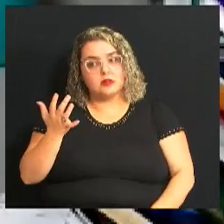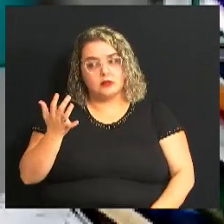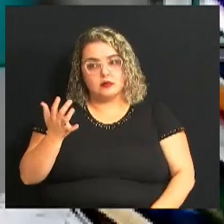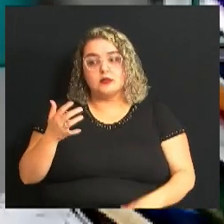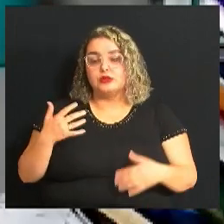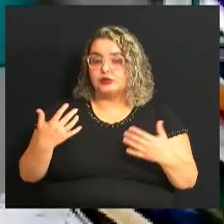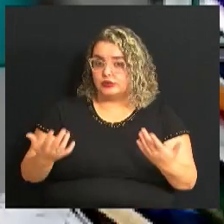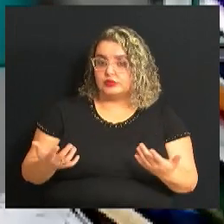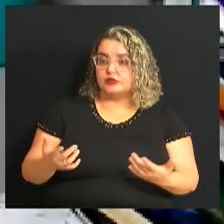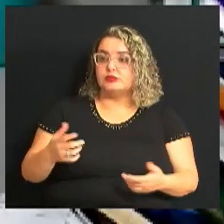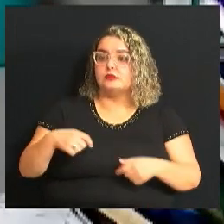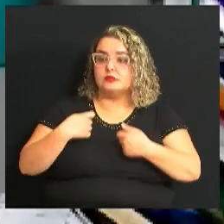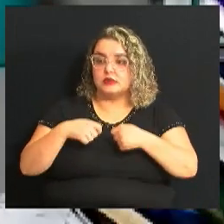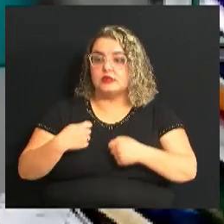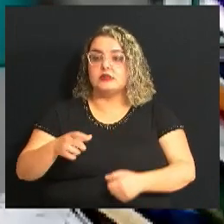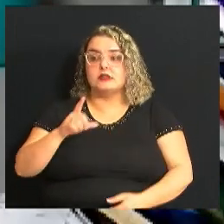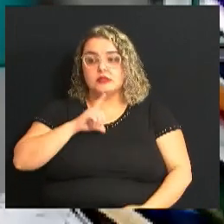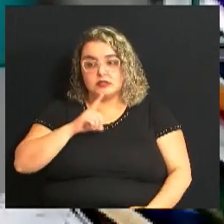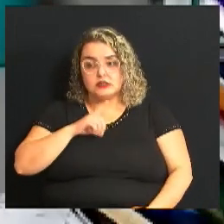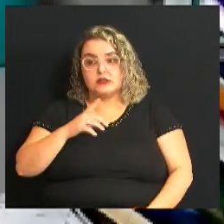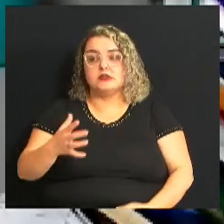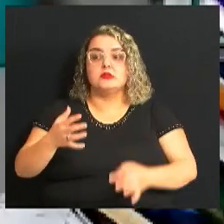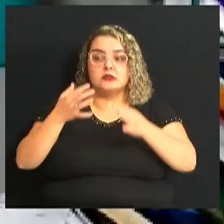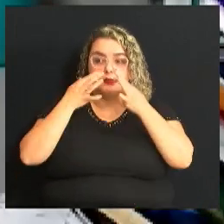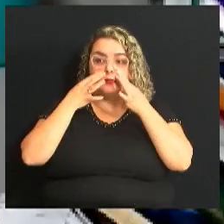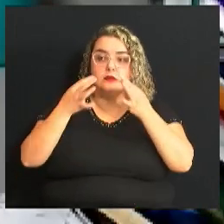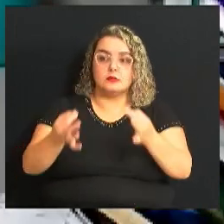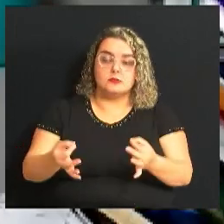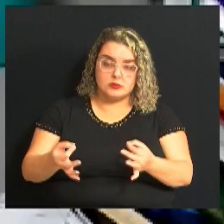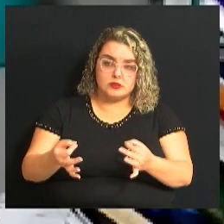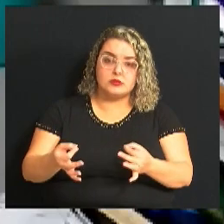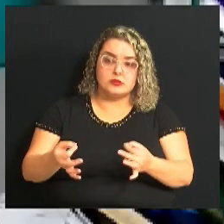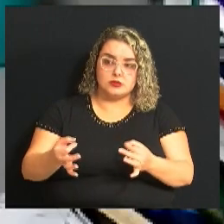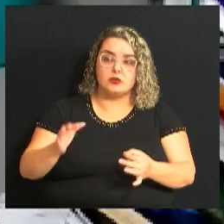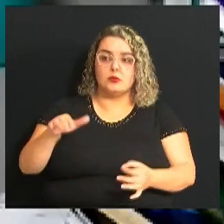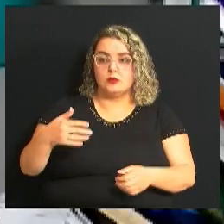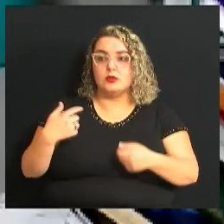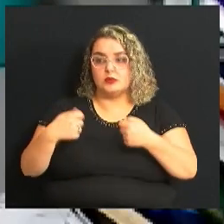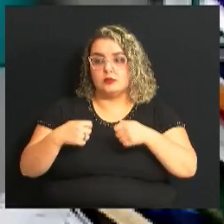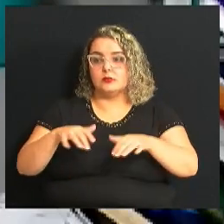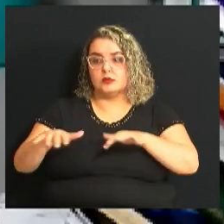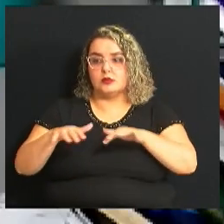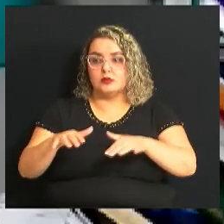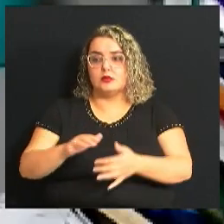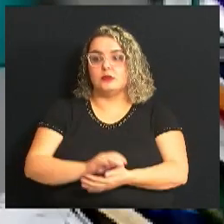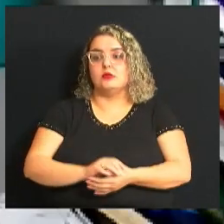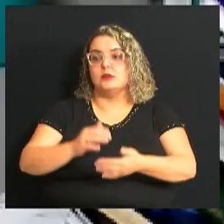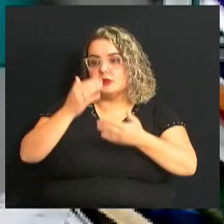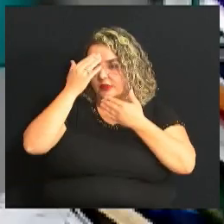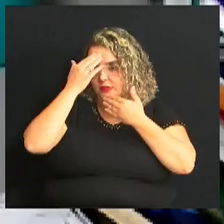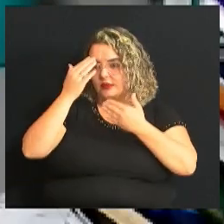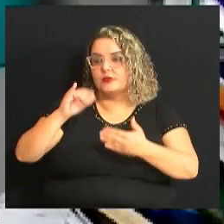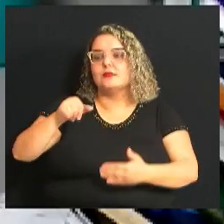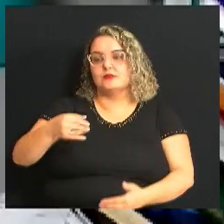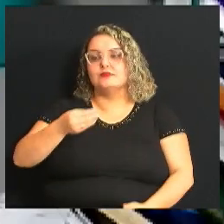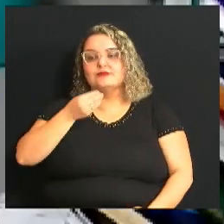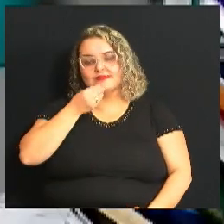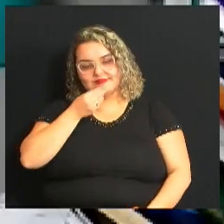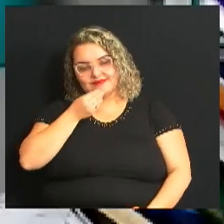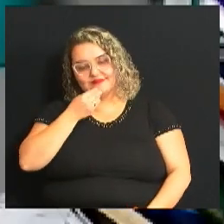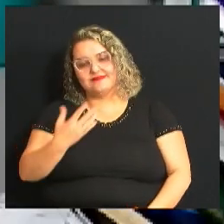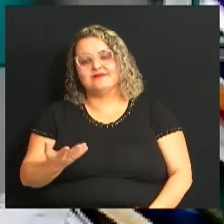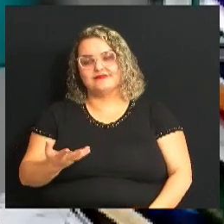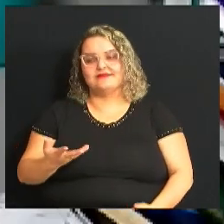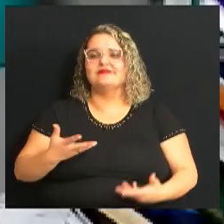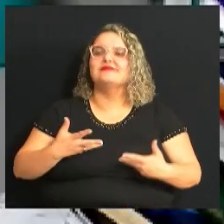a gente também precisa ter atenção com relação a isso e, quando necessário, se movimentar. Então, agradeço muito a oportunidade. O